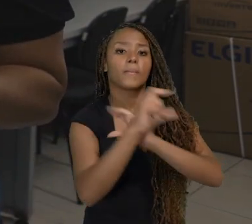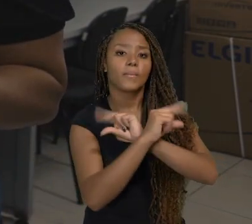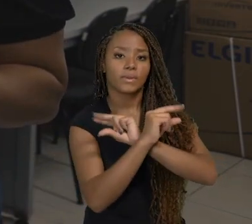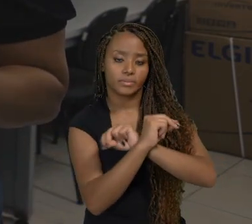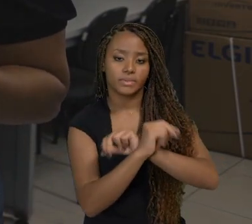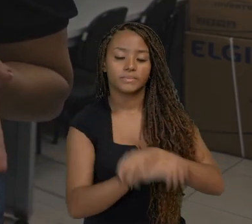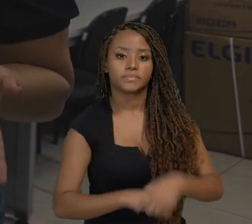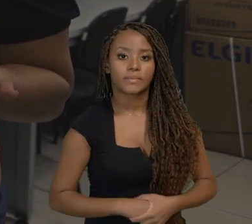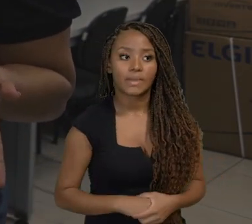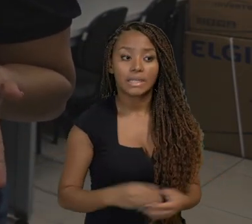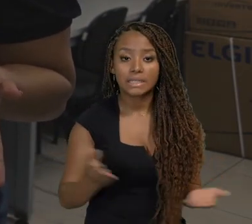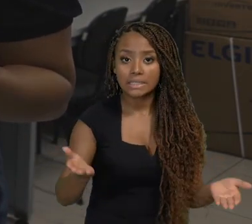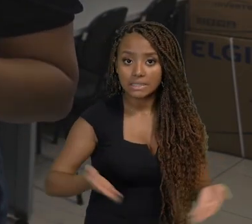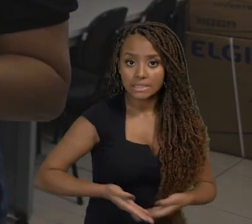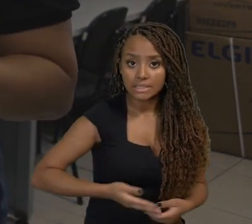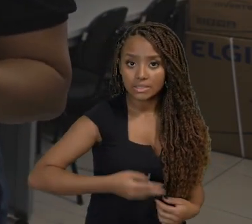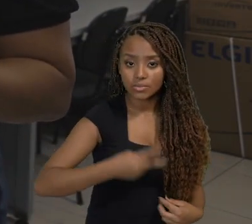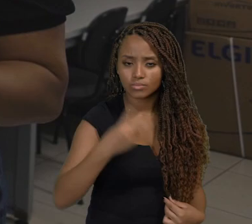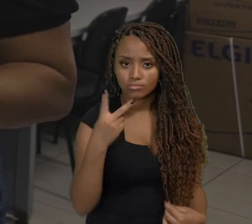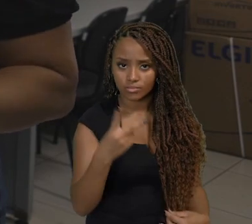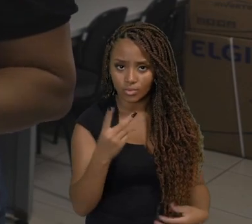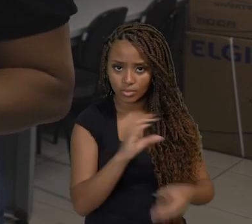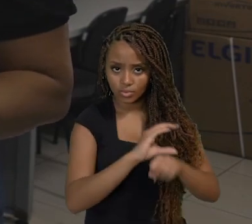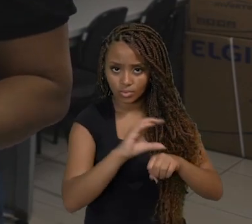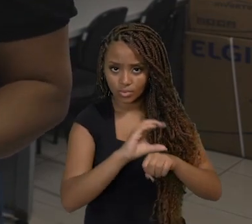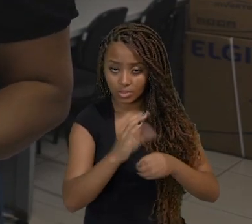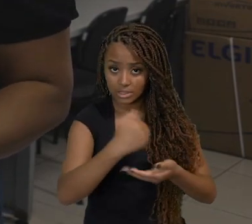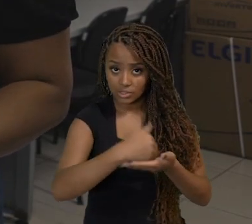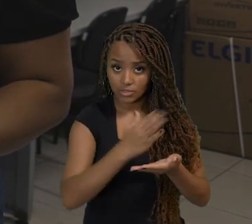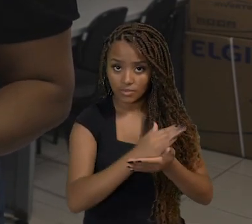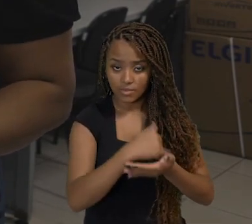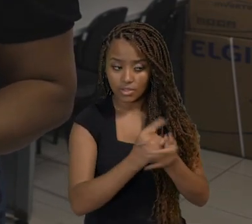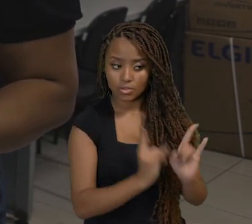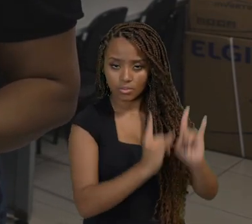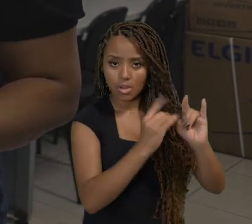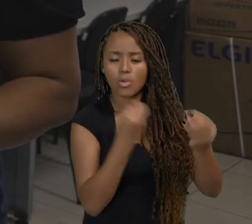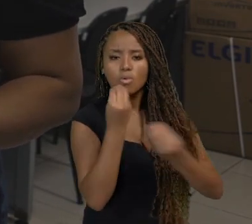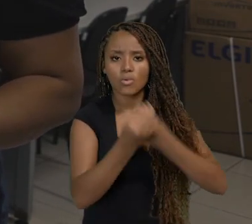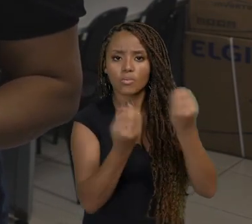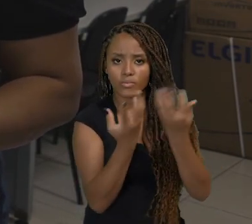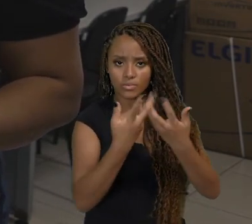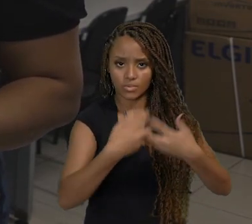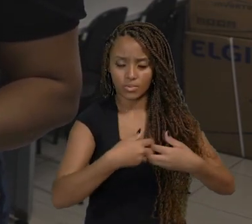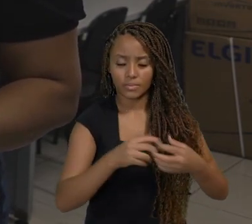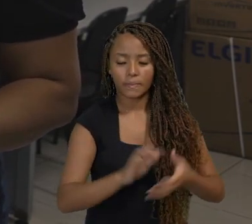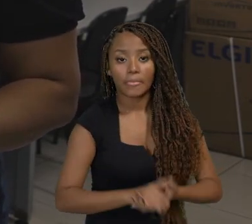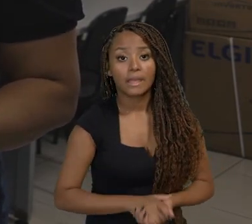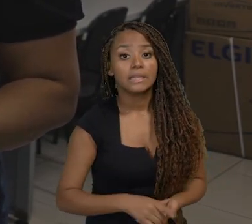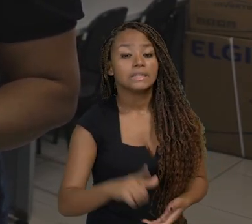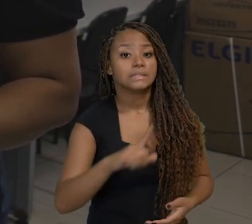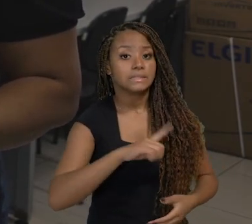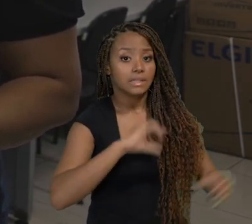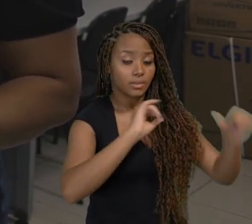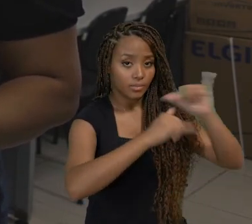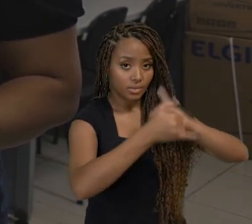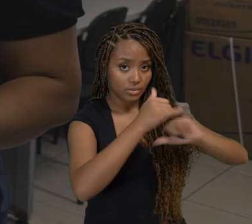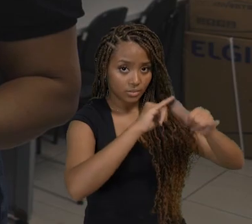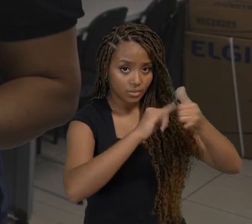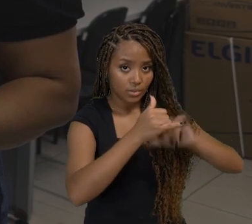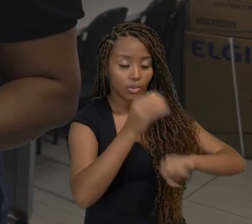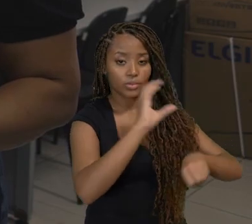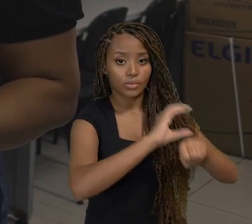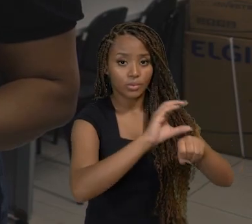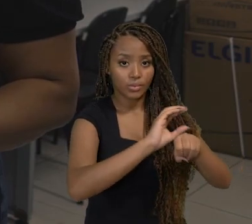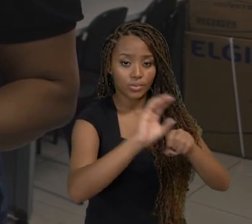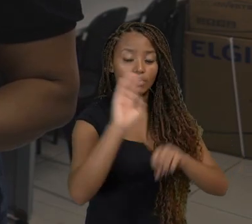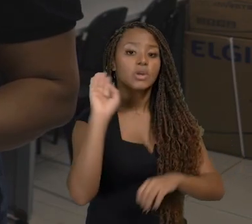dois cursos que dividem o prédio, né? Como funciona essa divisão? Então, a gente tem laboratórios do curso de biotecnologia,